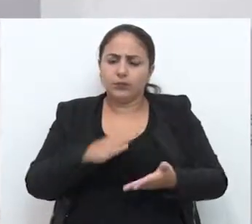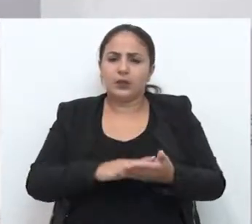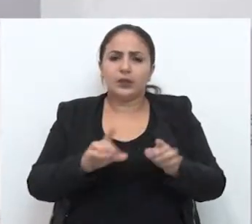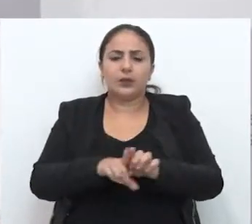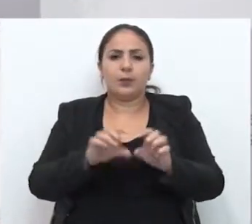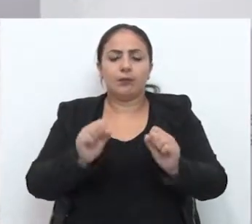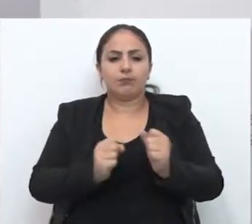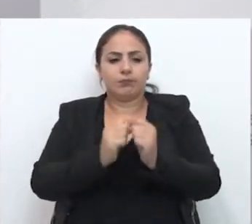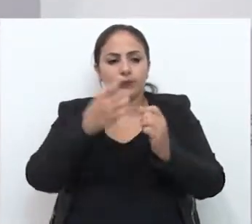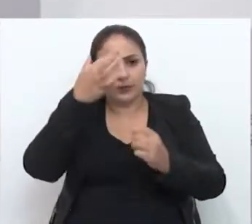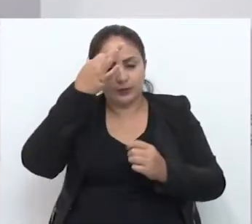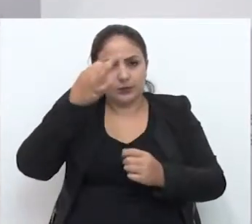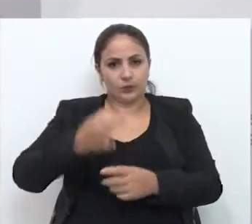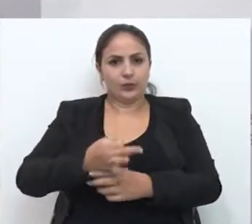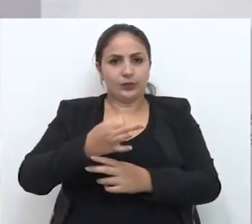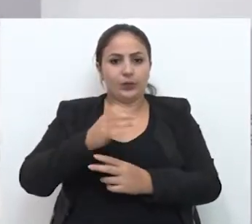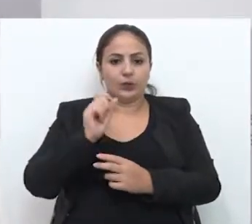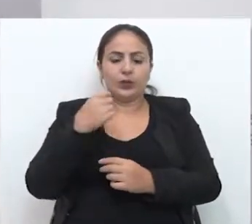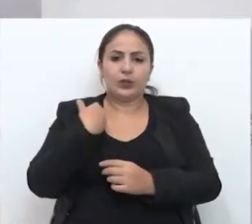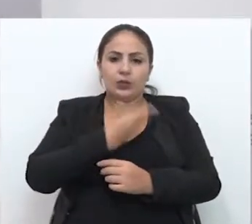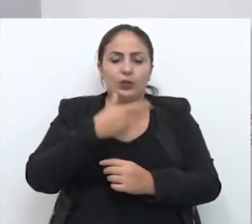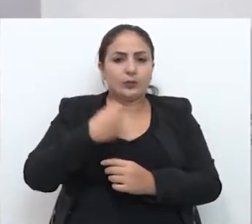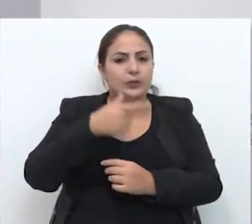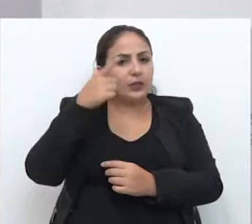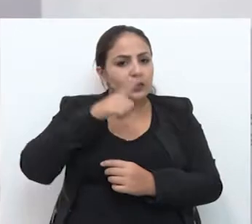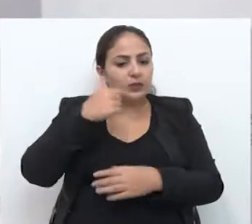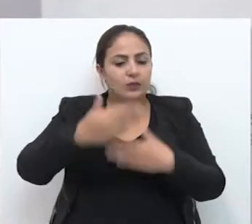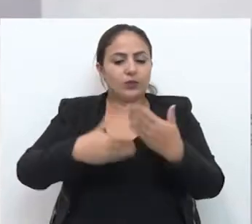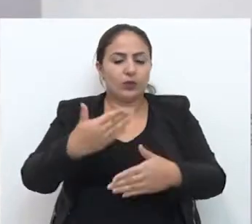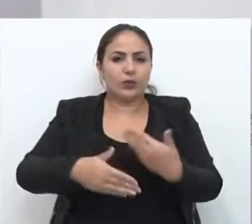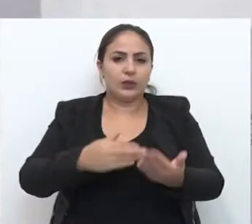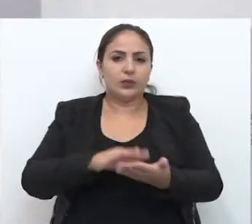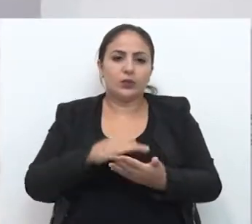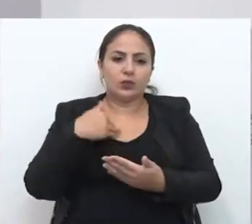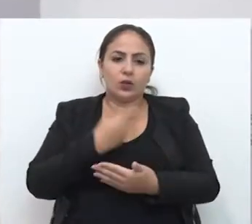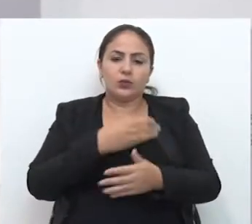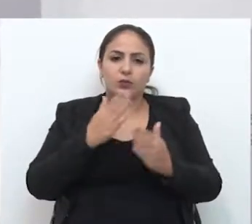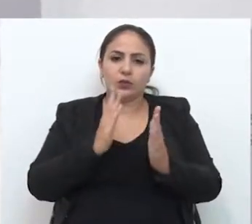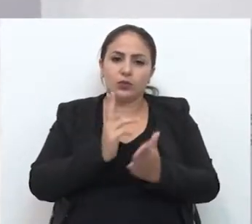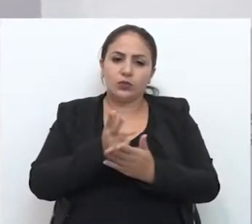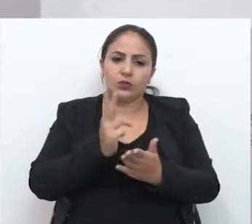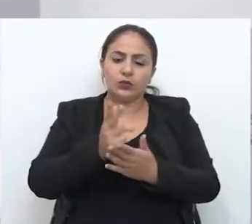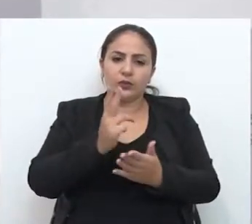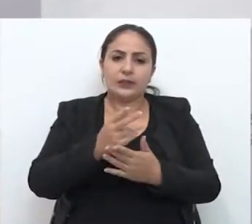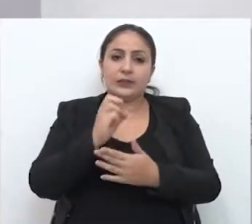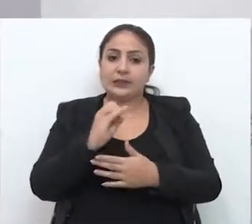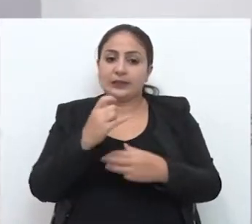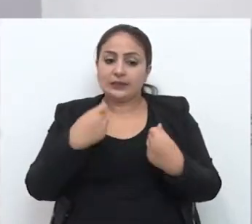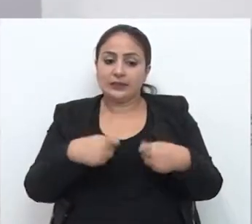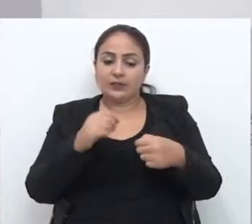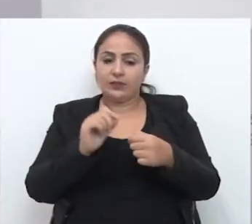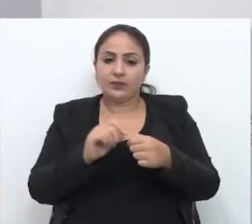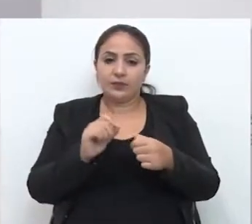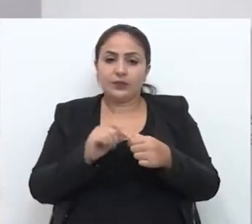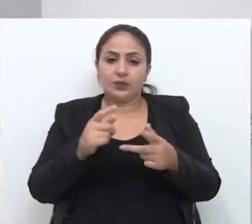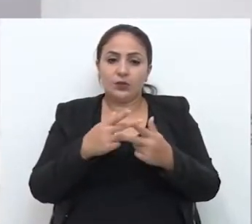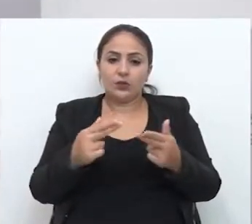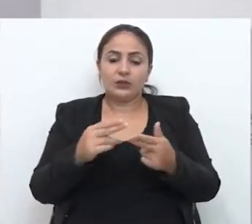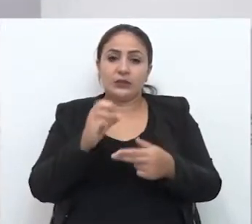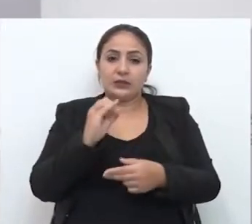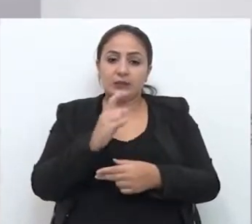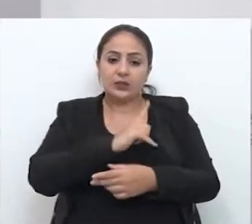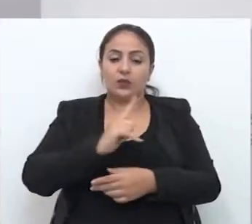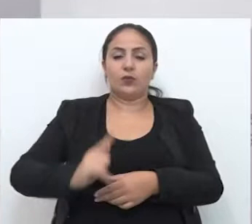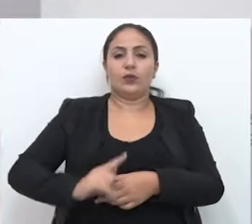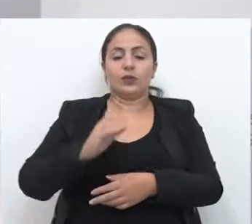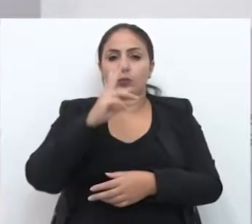e convictos, com essa convicção de que devemos evoluir, é assim que nós vamos continuar, e se necessário for fazer algumas mobilizações para que o